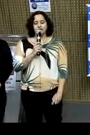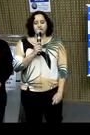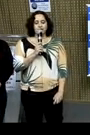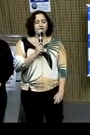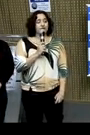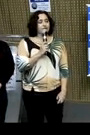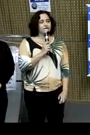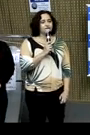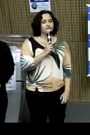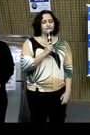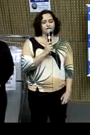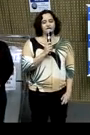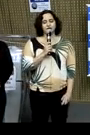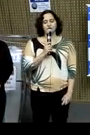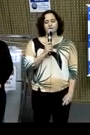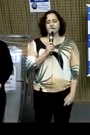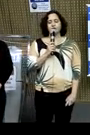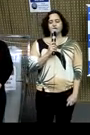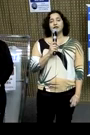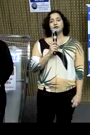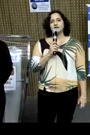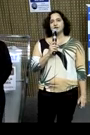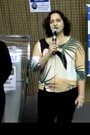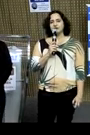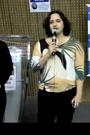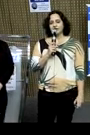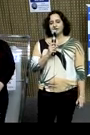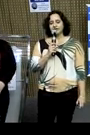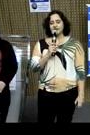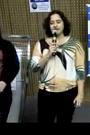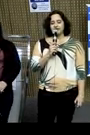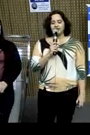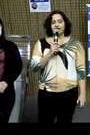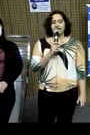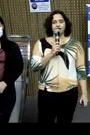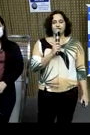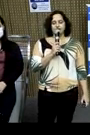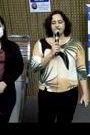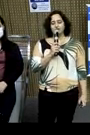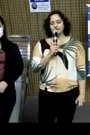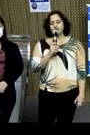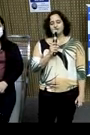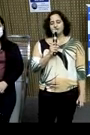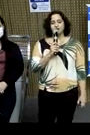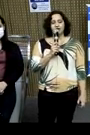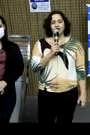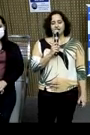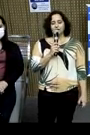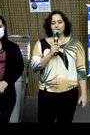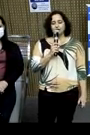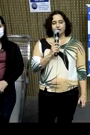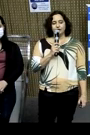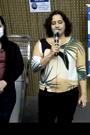em 2020, nós tivemos no período da manhã 923, à tarde 928,